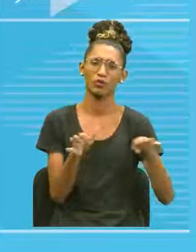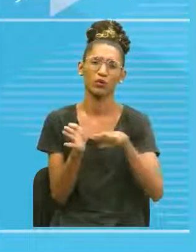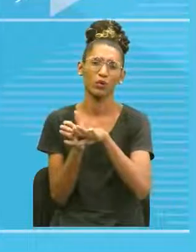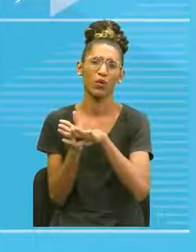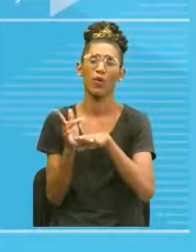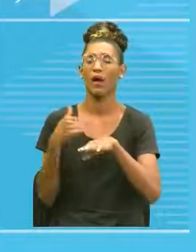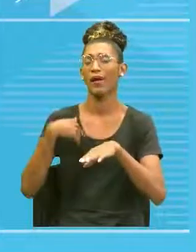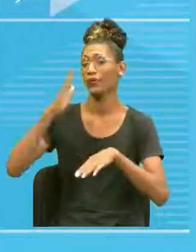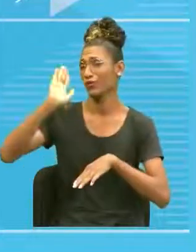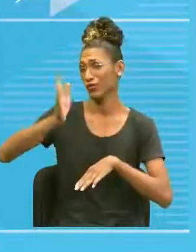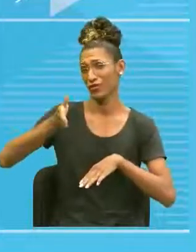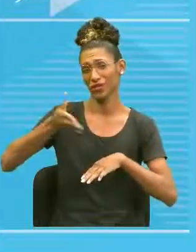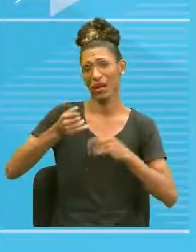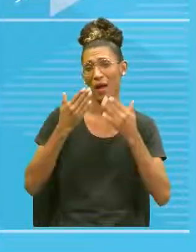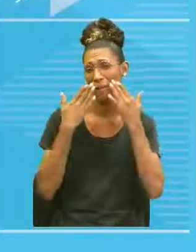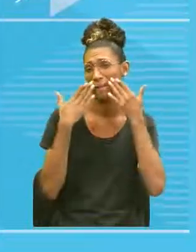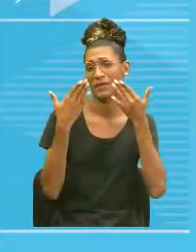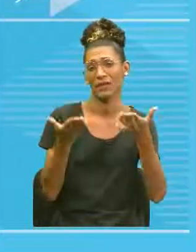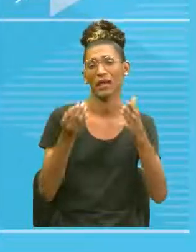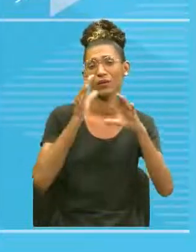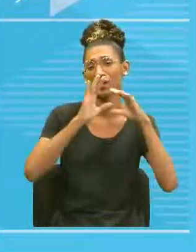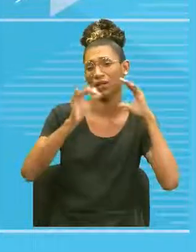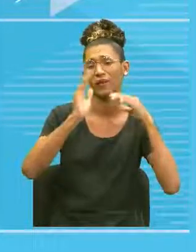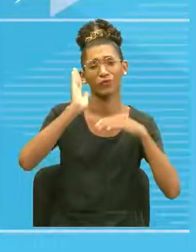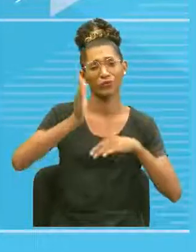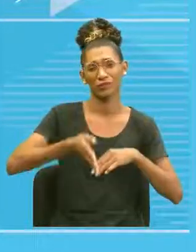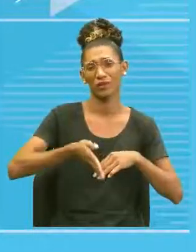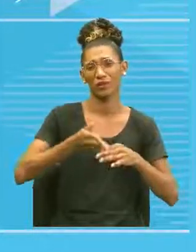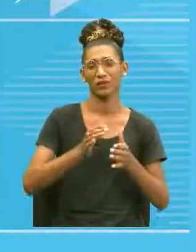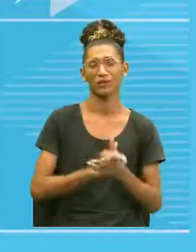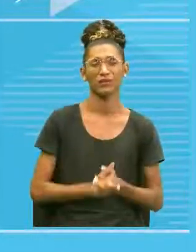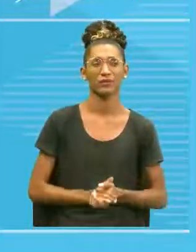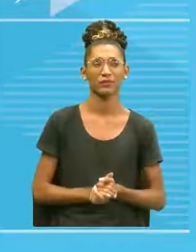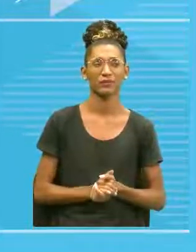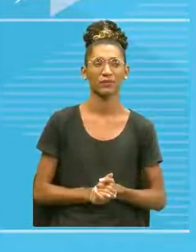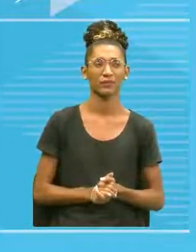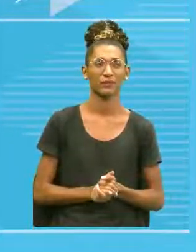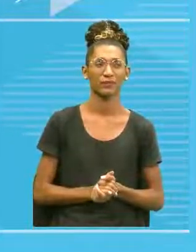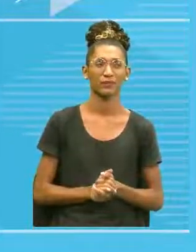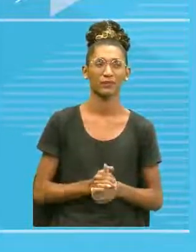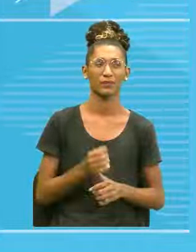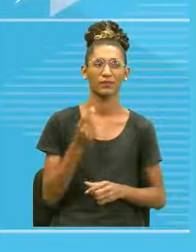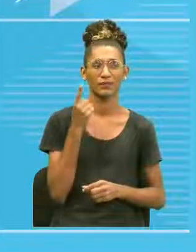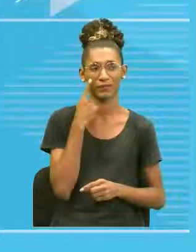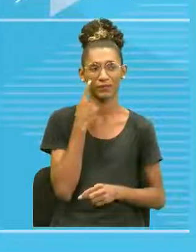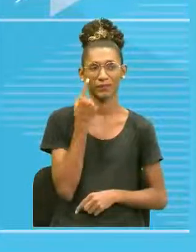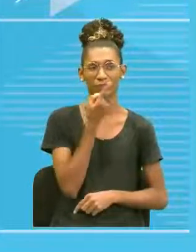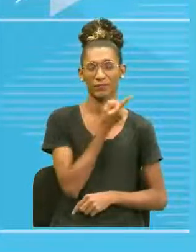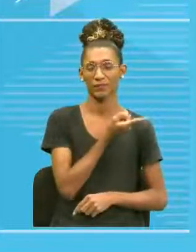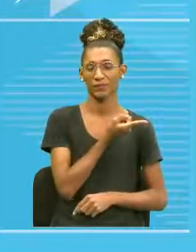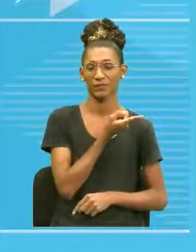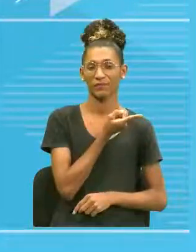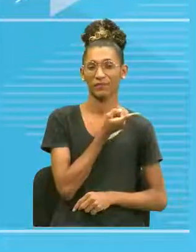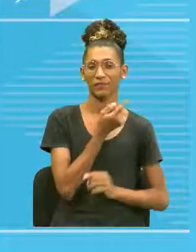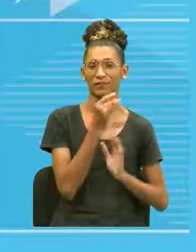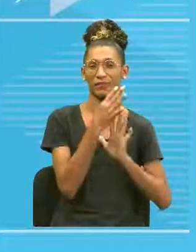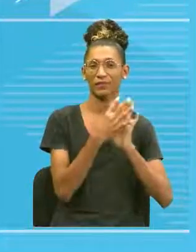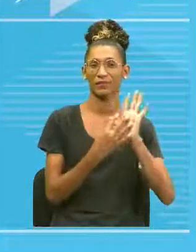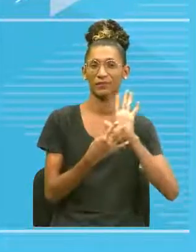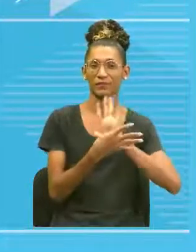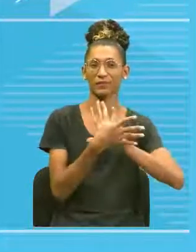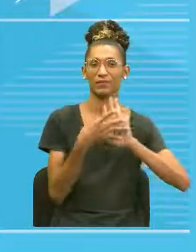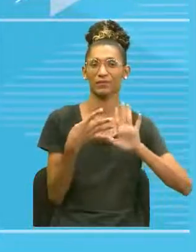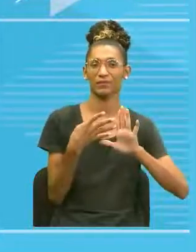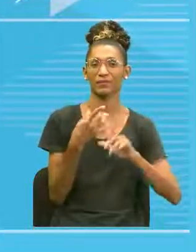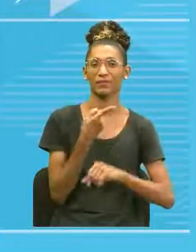Eu já havia cantado em espanhol quando Miss alunos chegaram de o